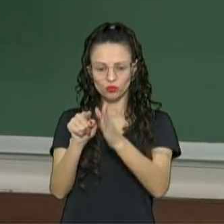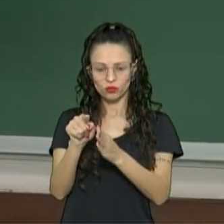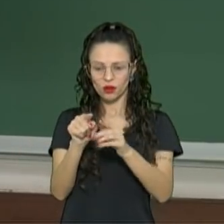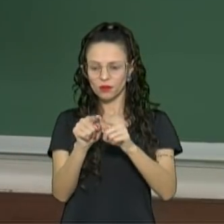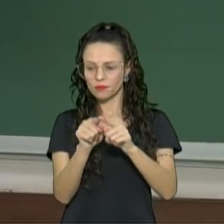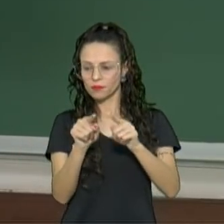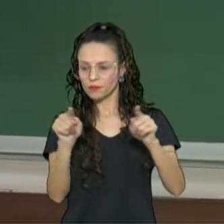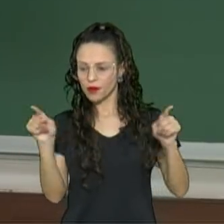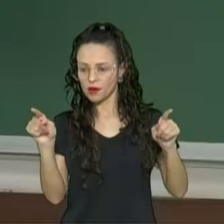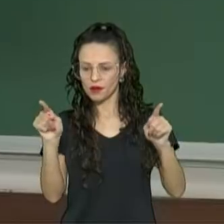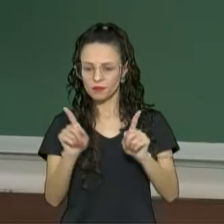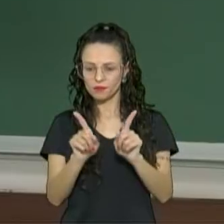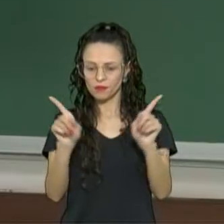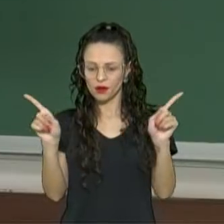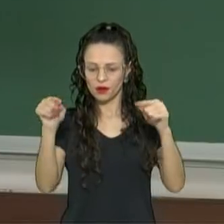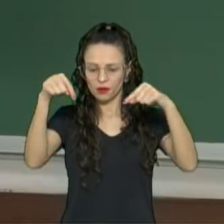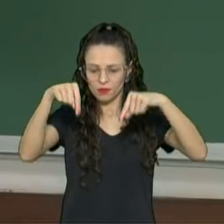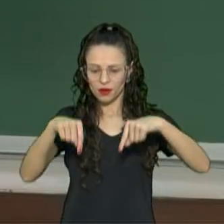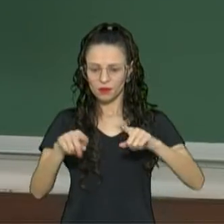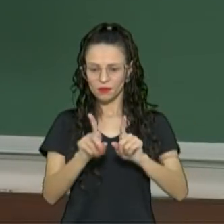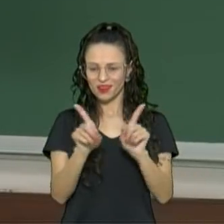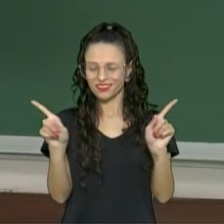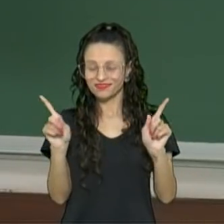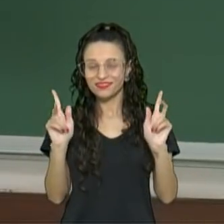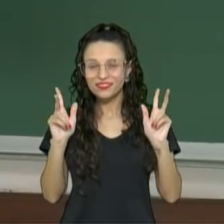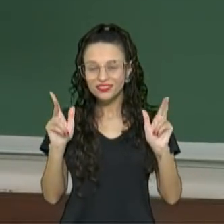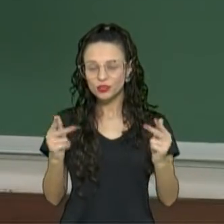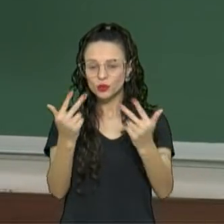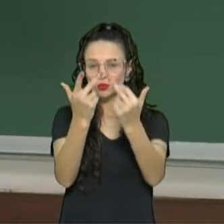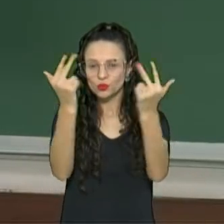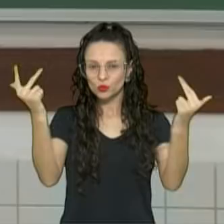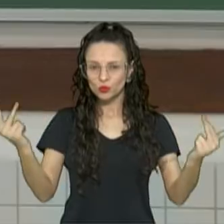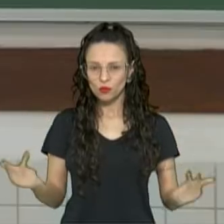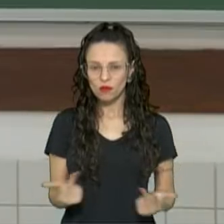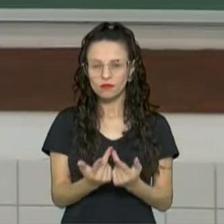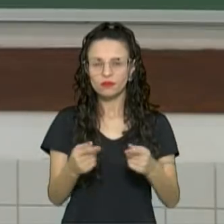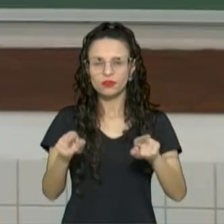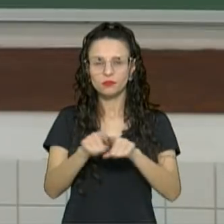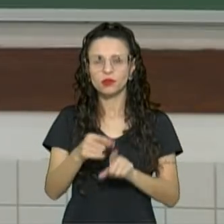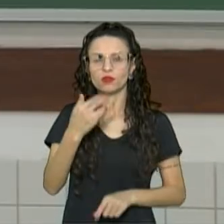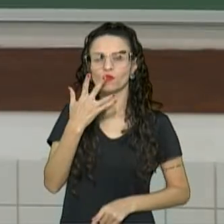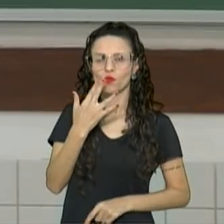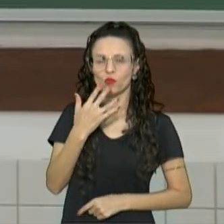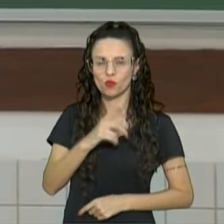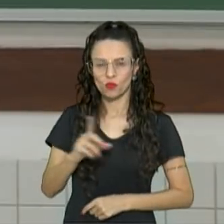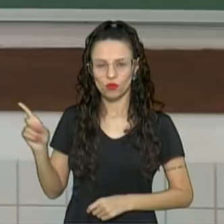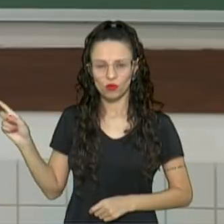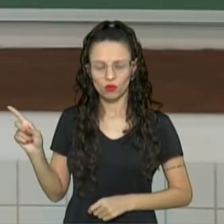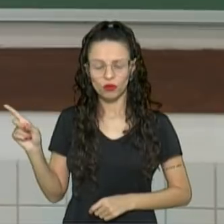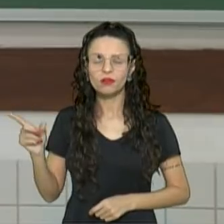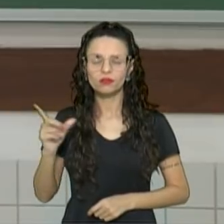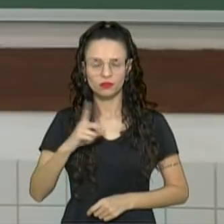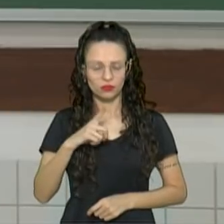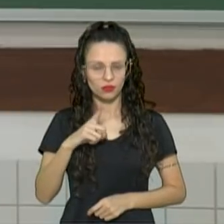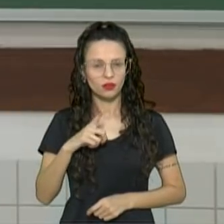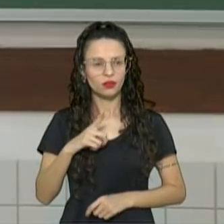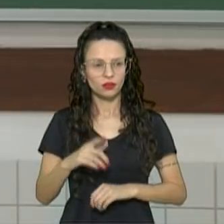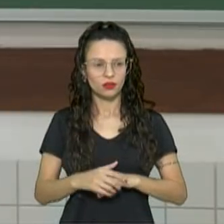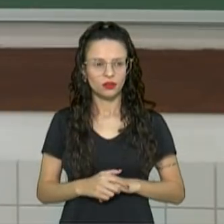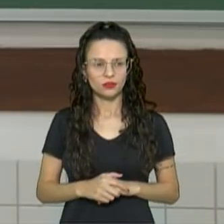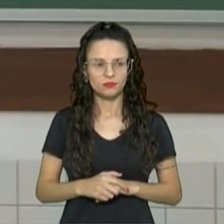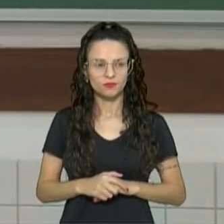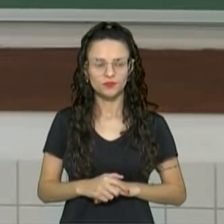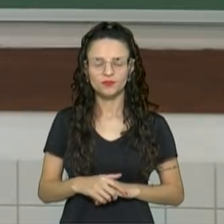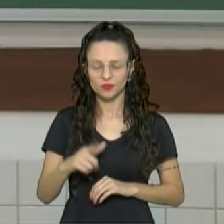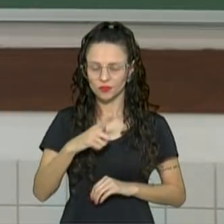esse desenho, né? E também a questão da cor, ó, tá vendo? Aqui a gente também tem o colorido, né? Então, não é só a cor da